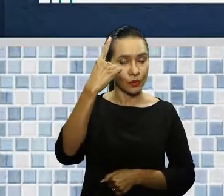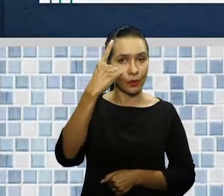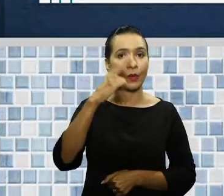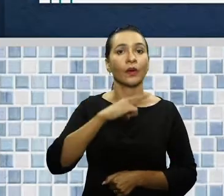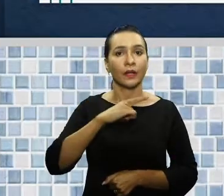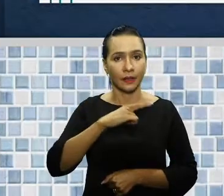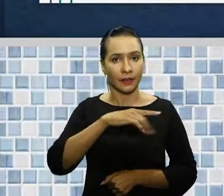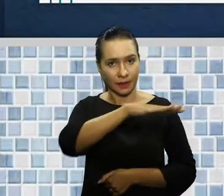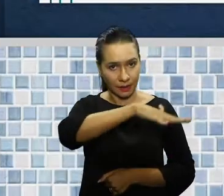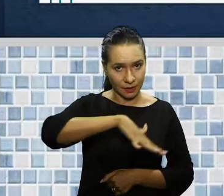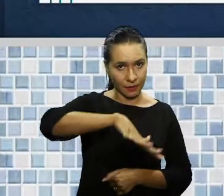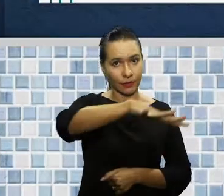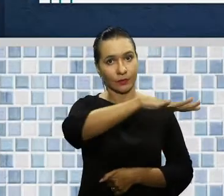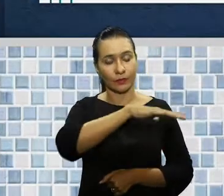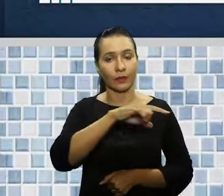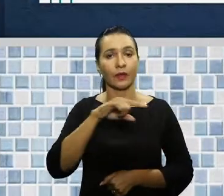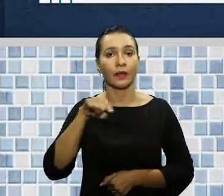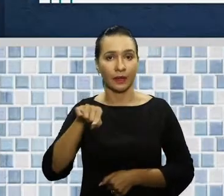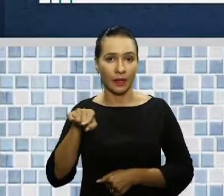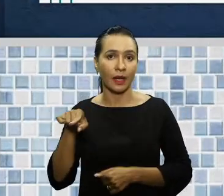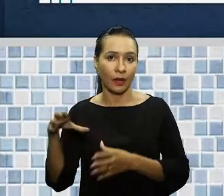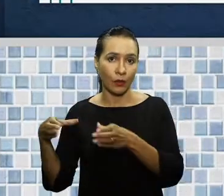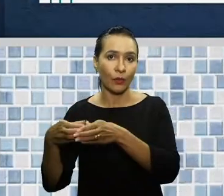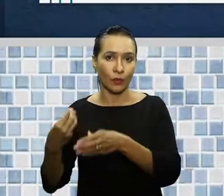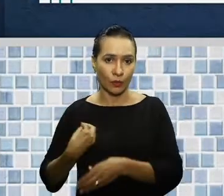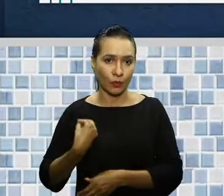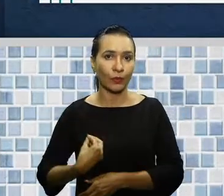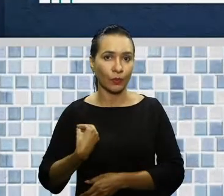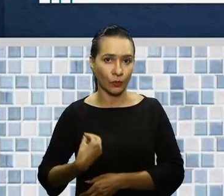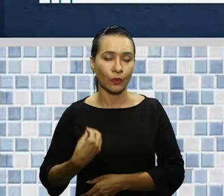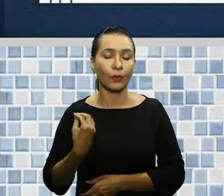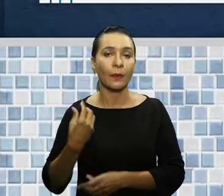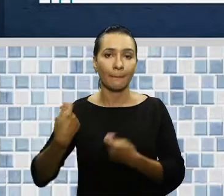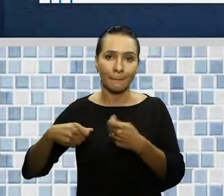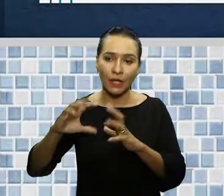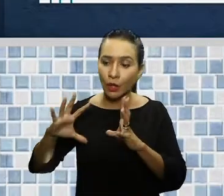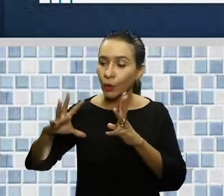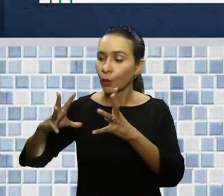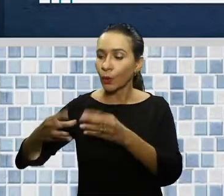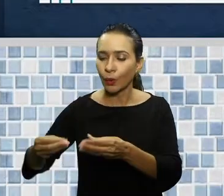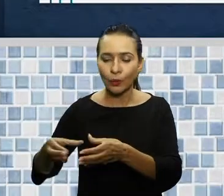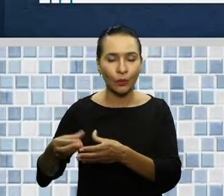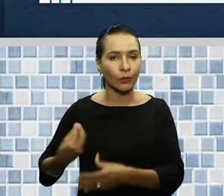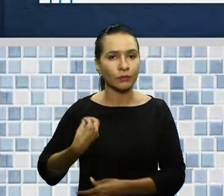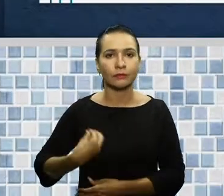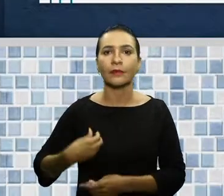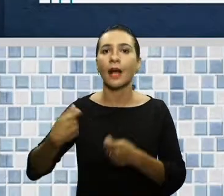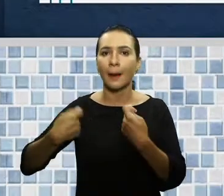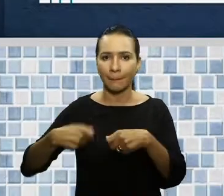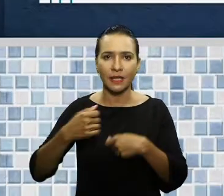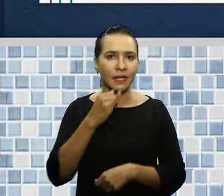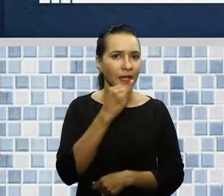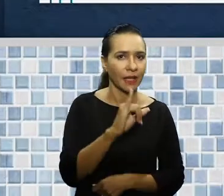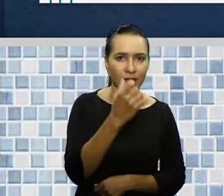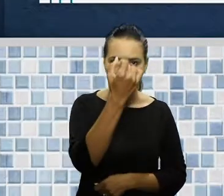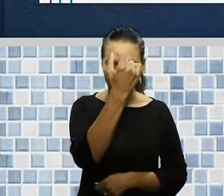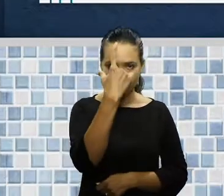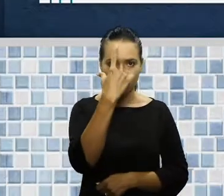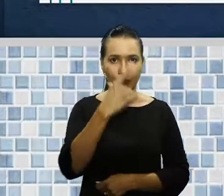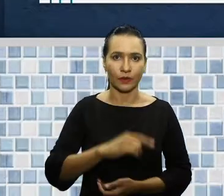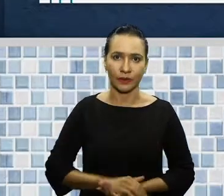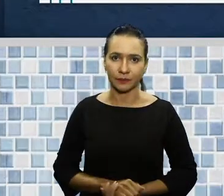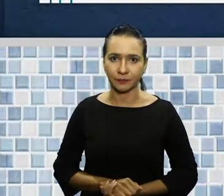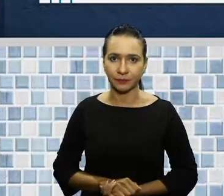no ambiente e que é necessário para a sobrevivência de todos os seres vivos que existem no nosso